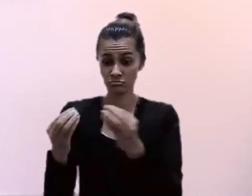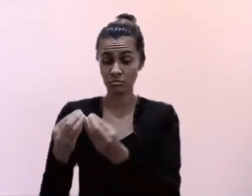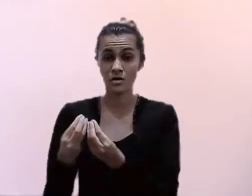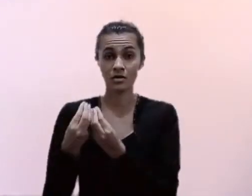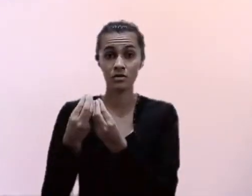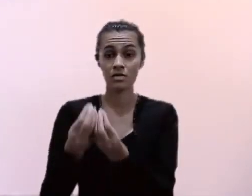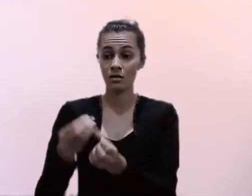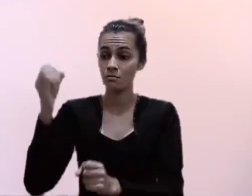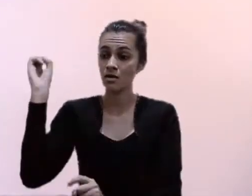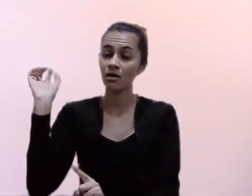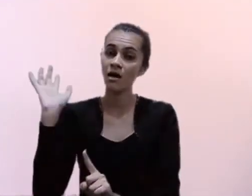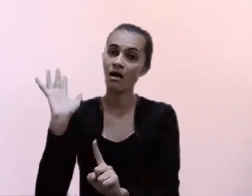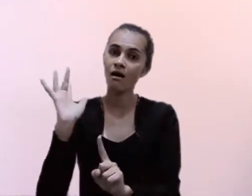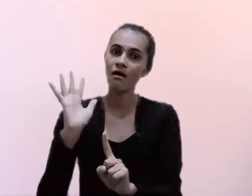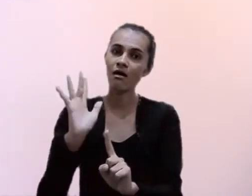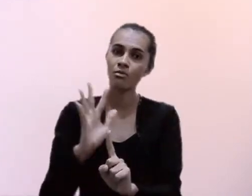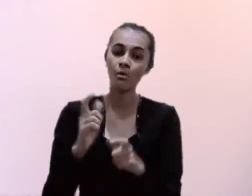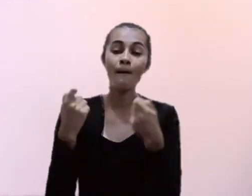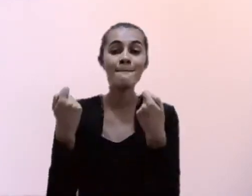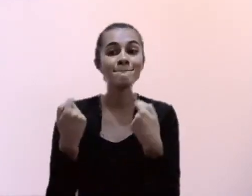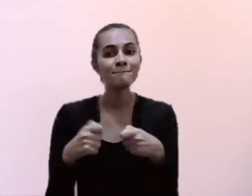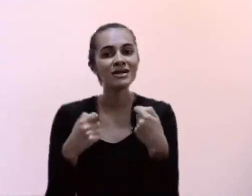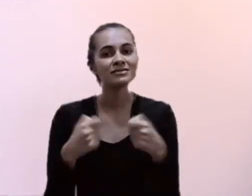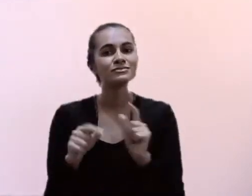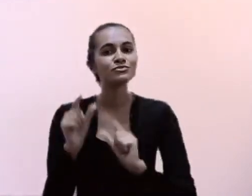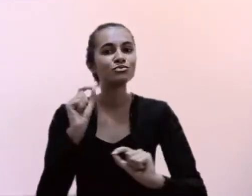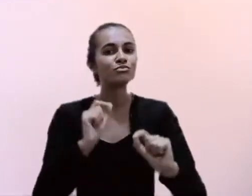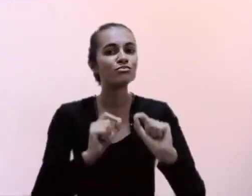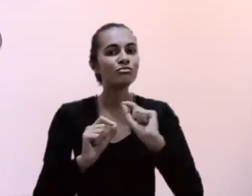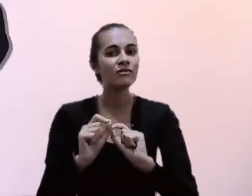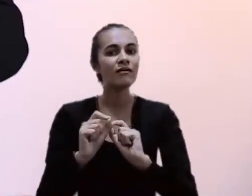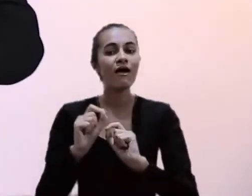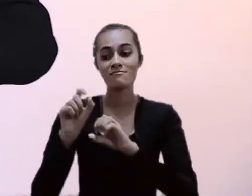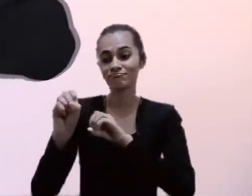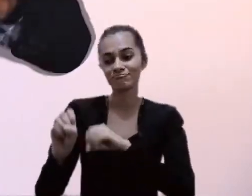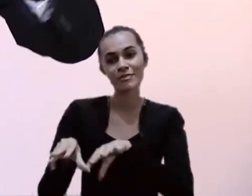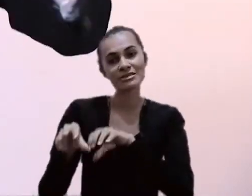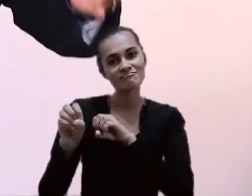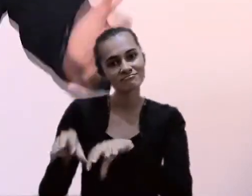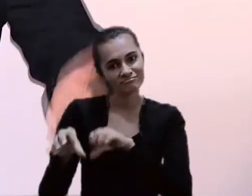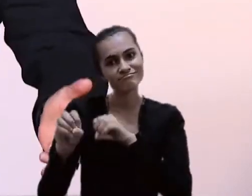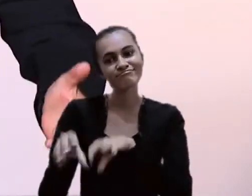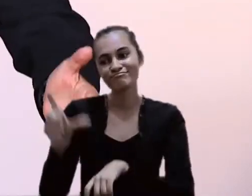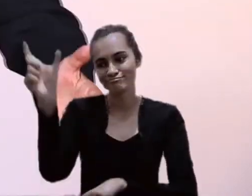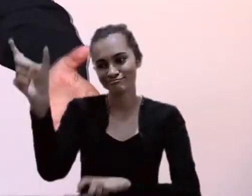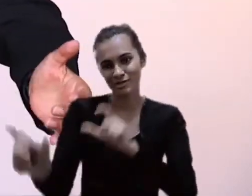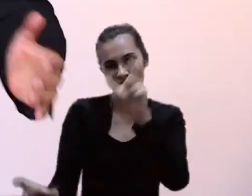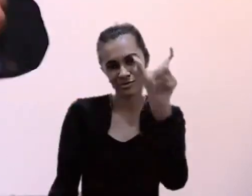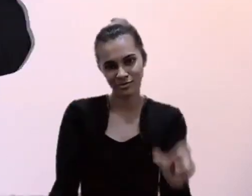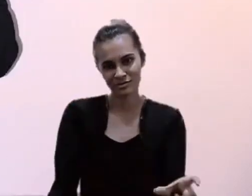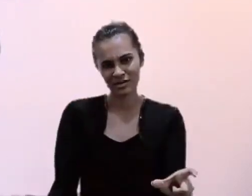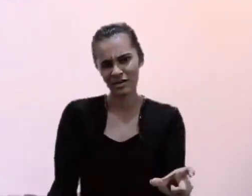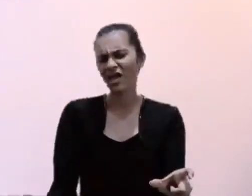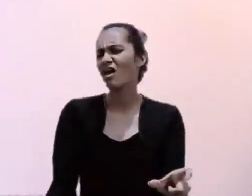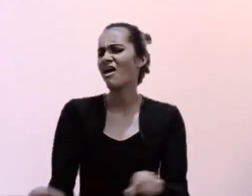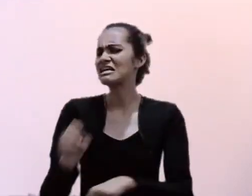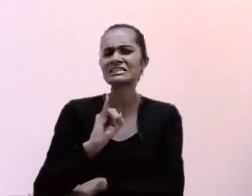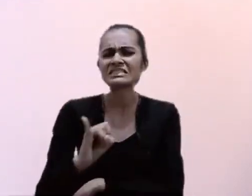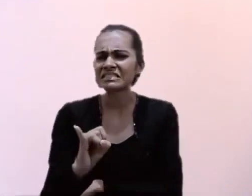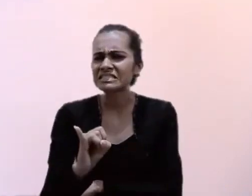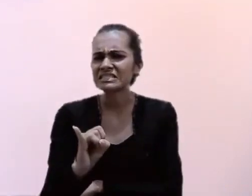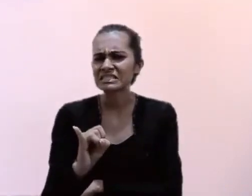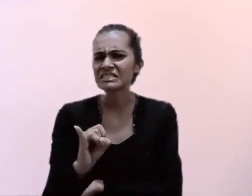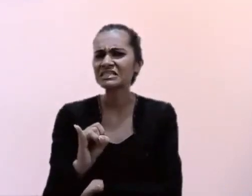buscar esclarecer os que não têm. Veja que não fica aqui um meio termo, se puder, deve fazer. Não,